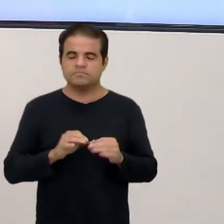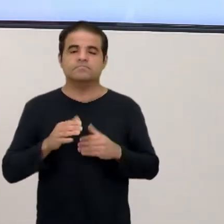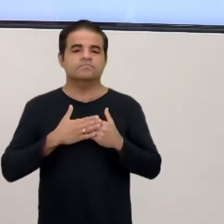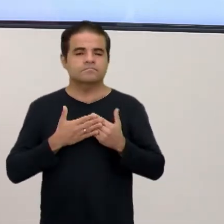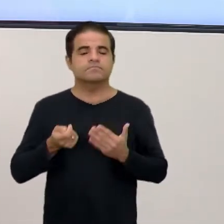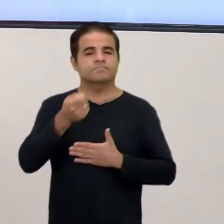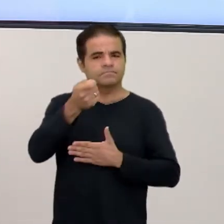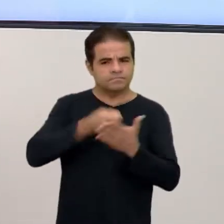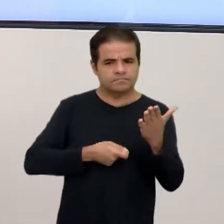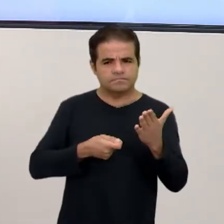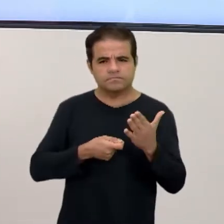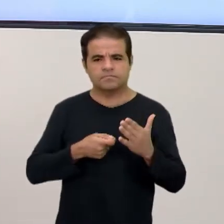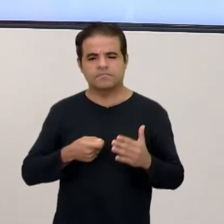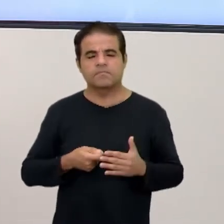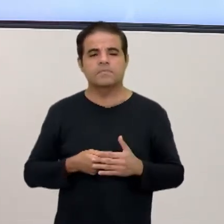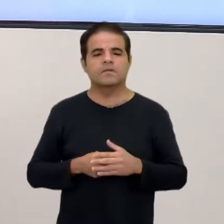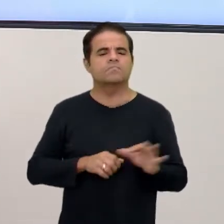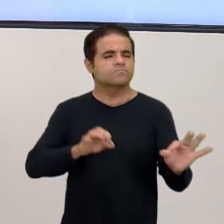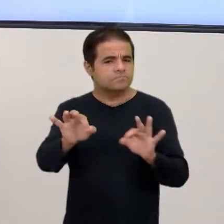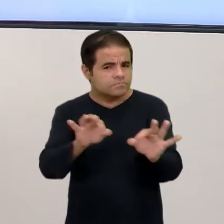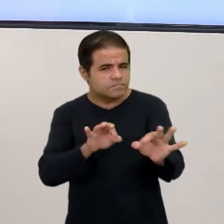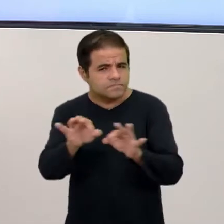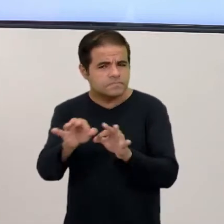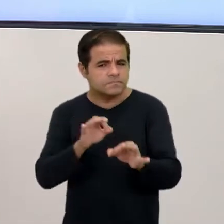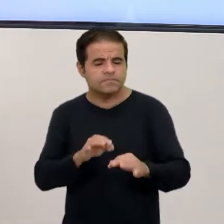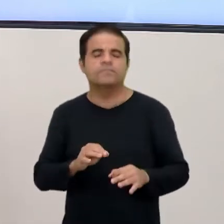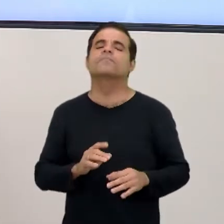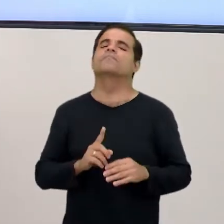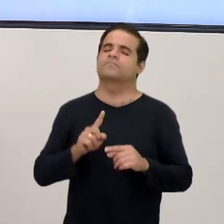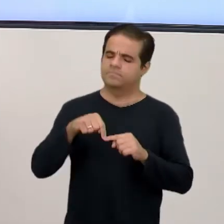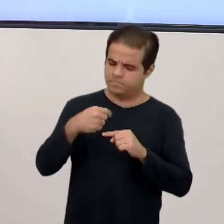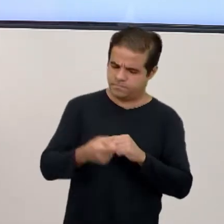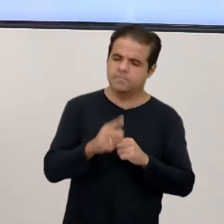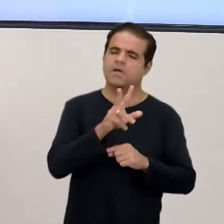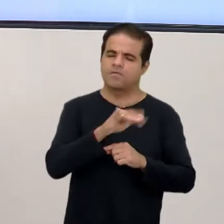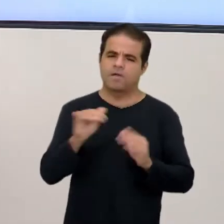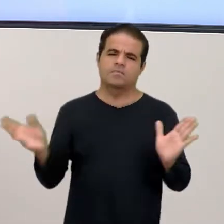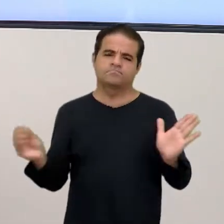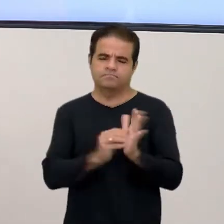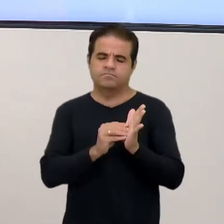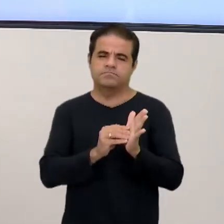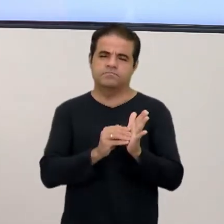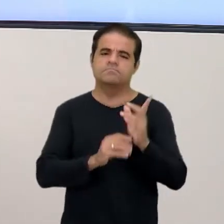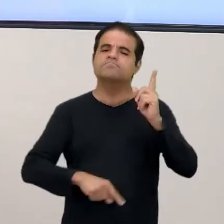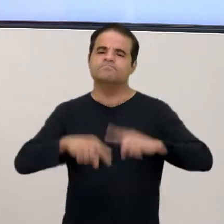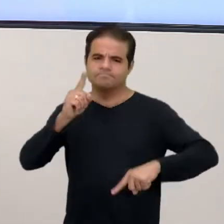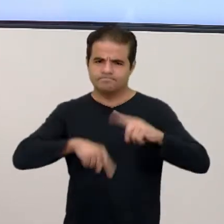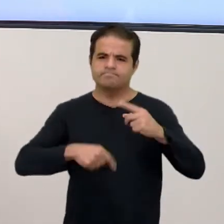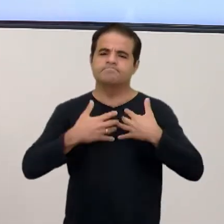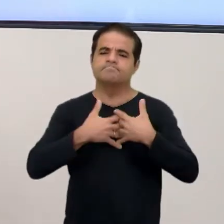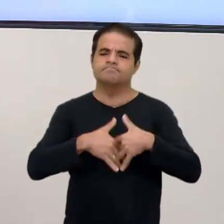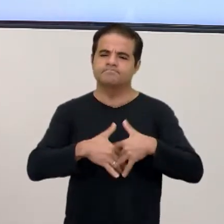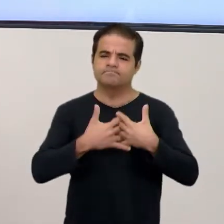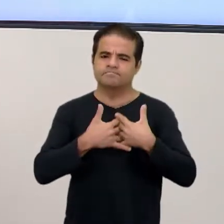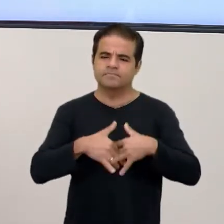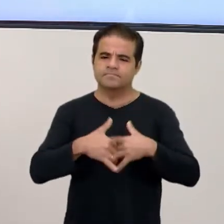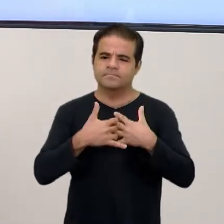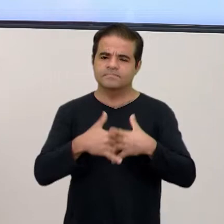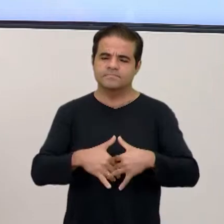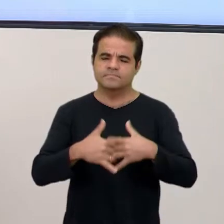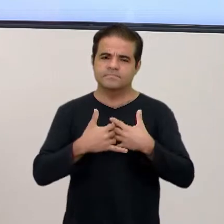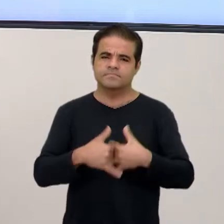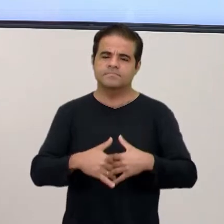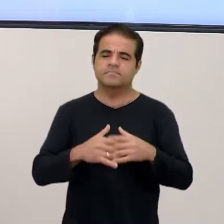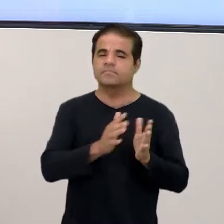um escrito, por isso uma projeção, né? E depois vocês tentem montar esse equipamento. Beleza? Montou o equipamento,